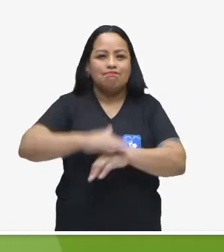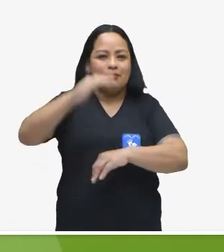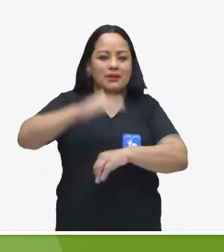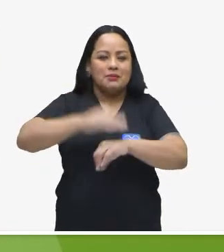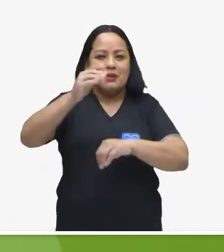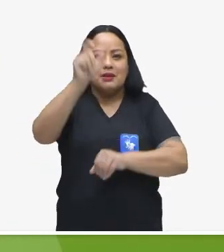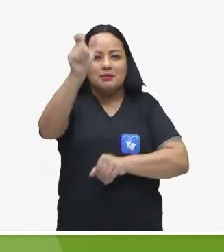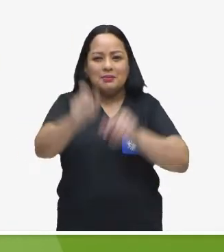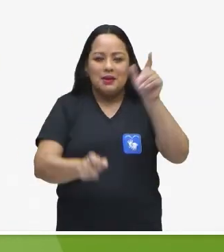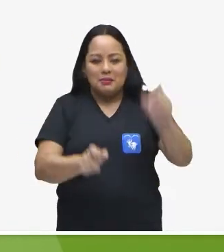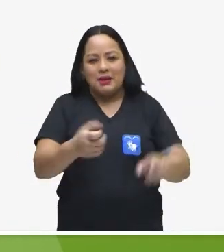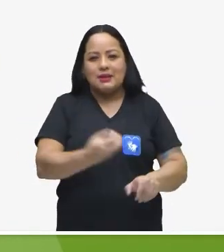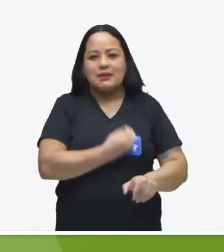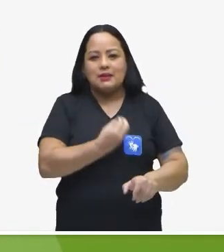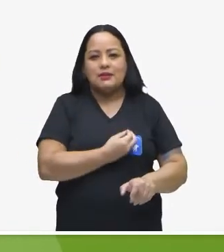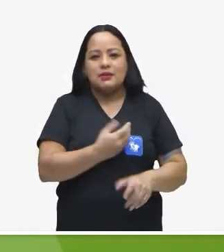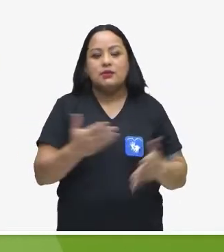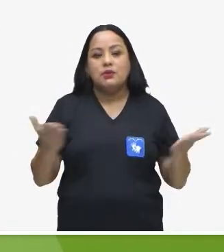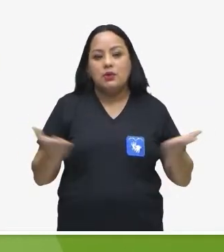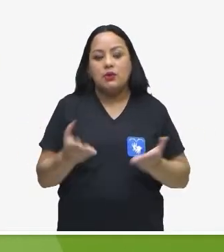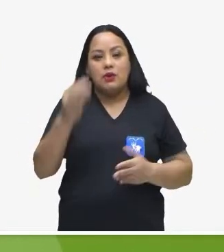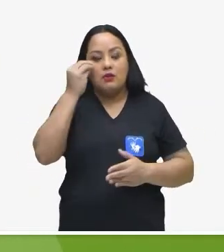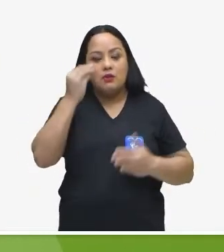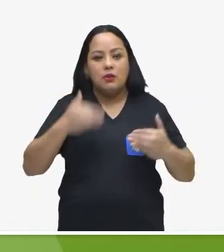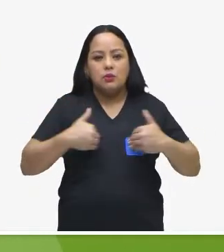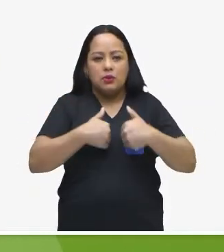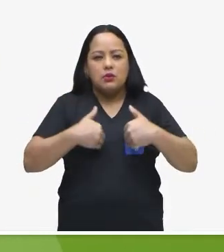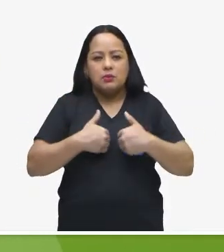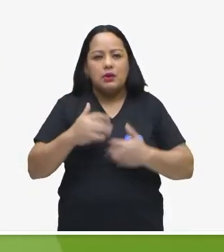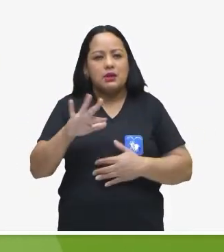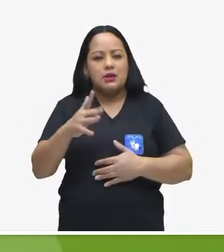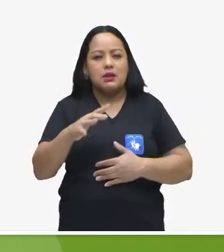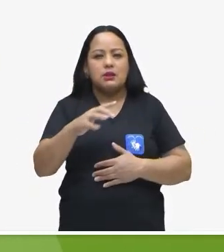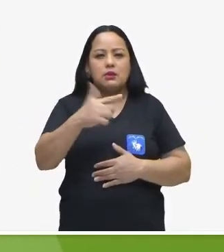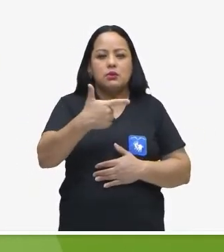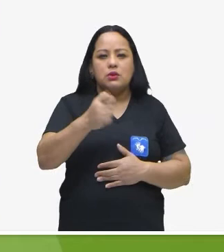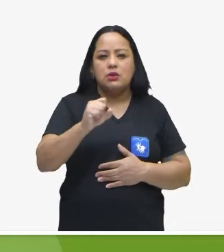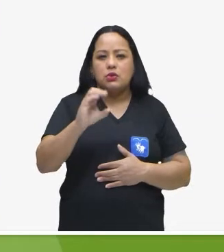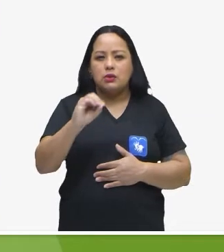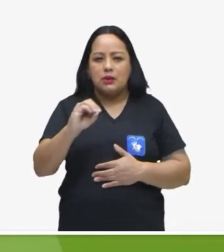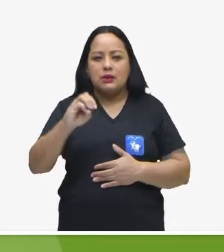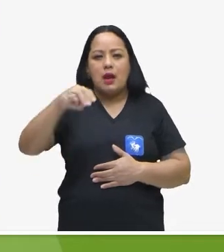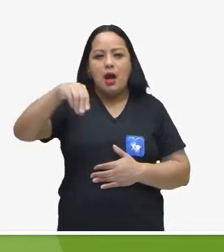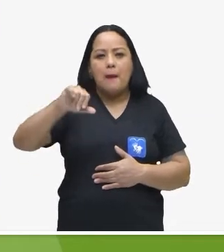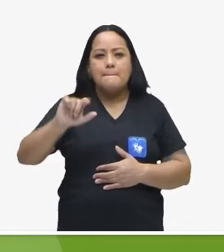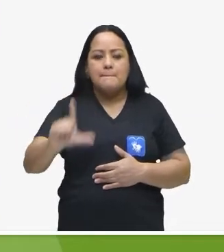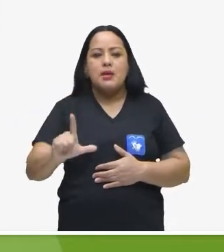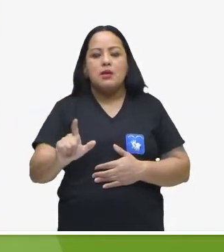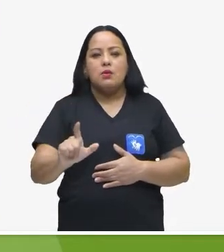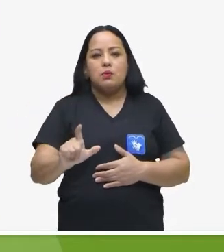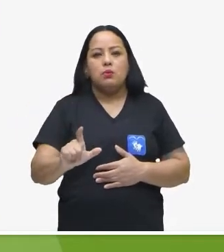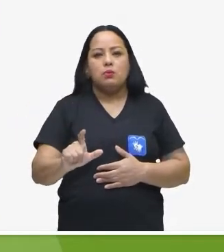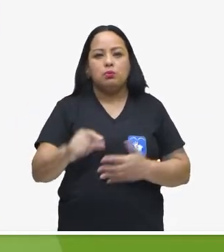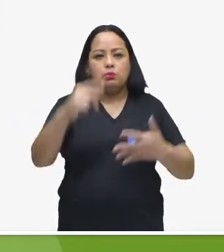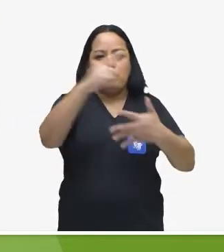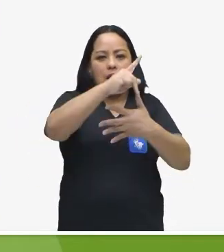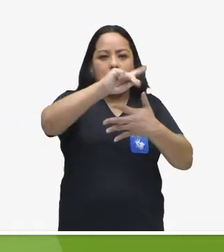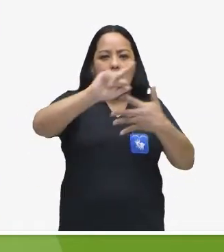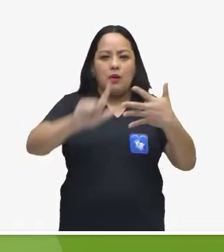seres vivos. Então, temos aqui os animais, tem cerca de 280 mil espécies,